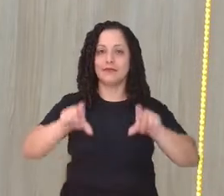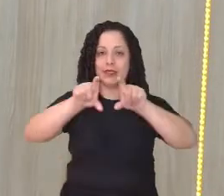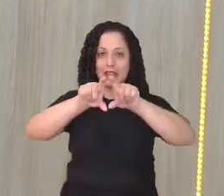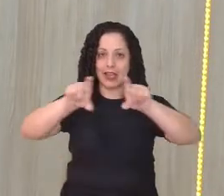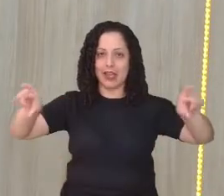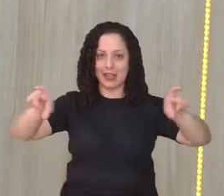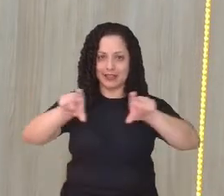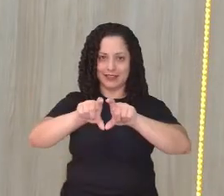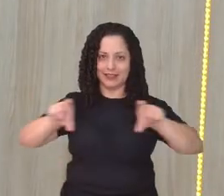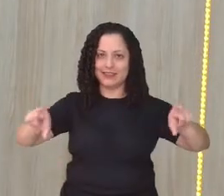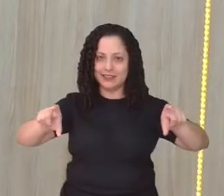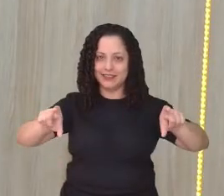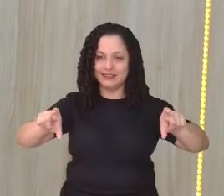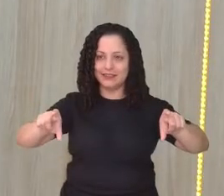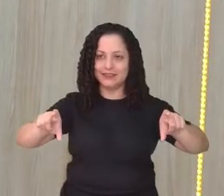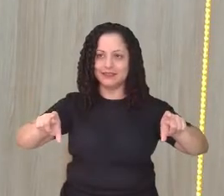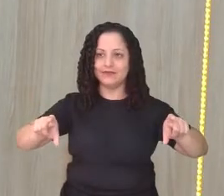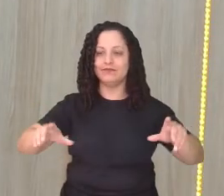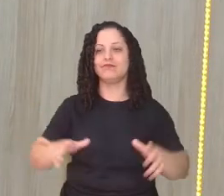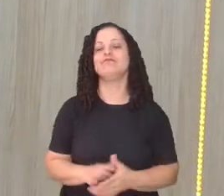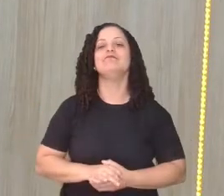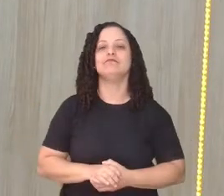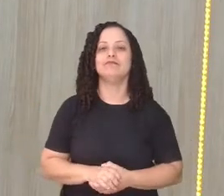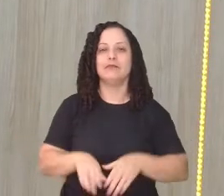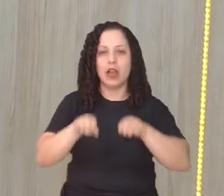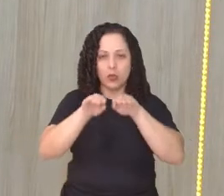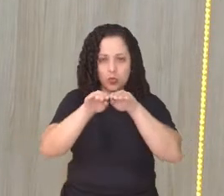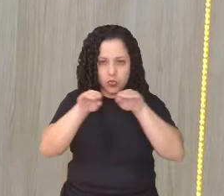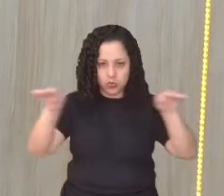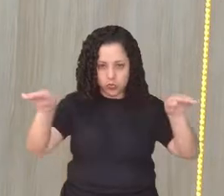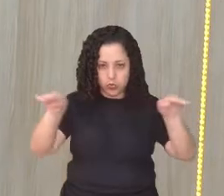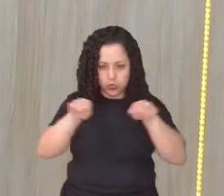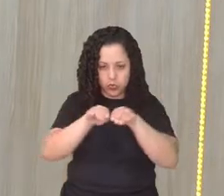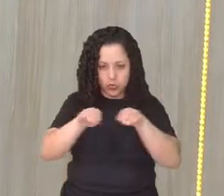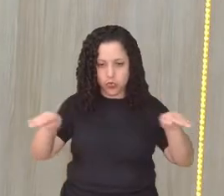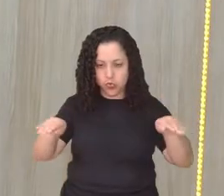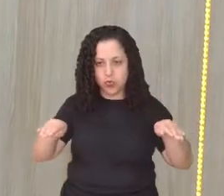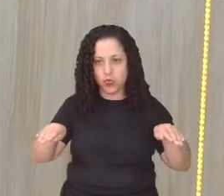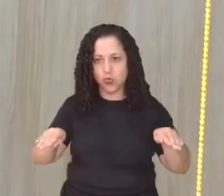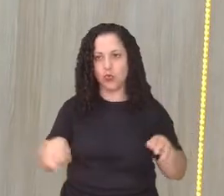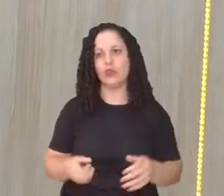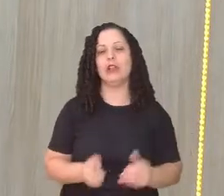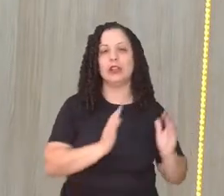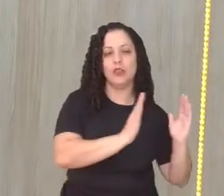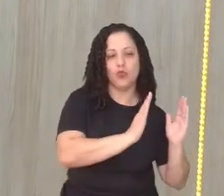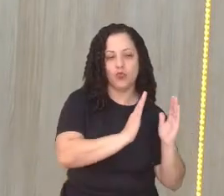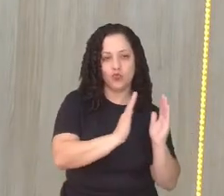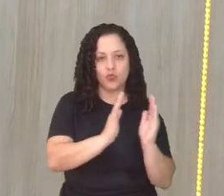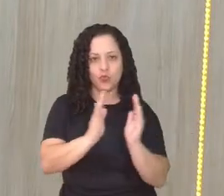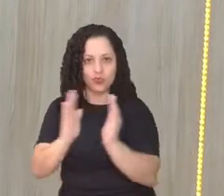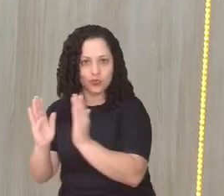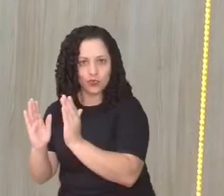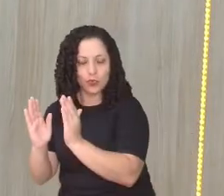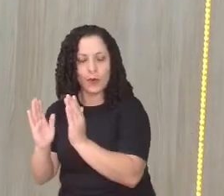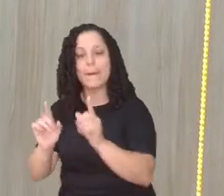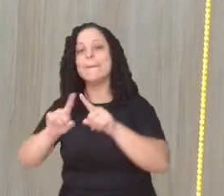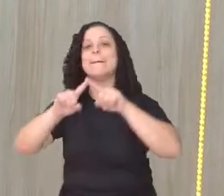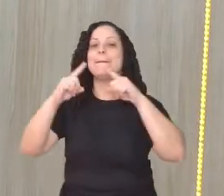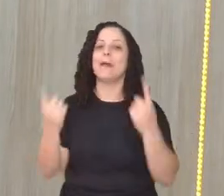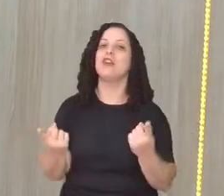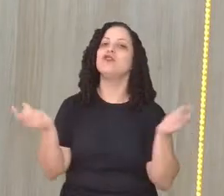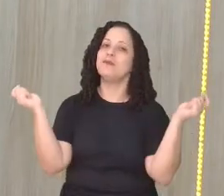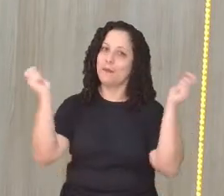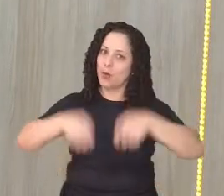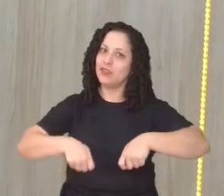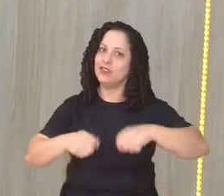assim, na horizontal, né, com o maior lado na horizontal, mas eu também